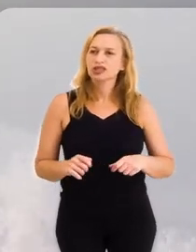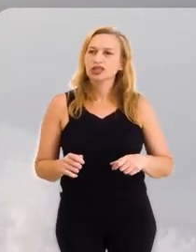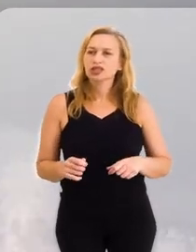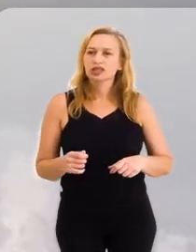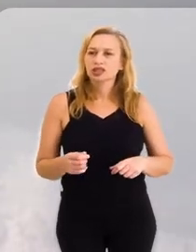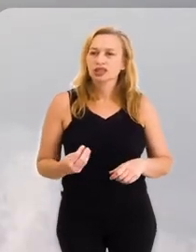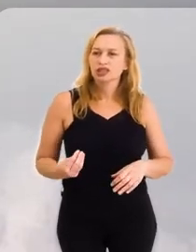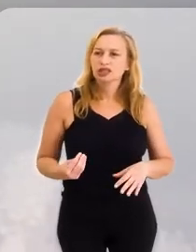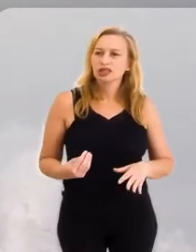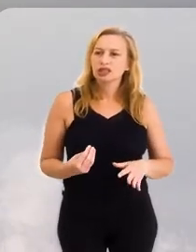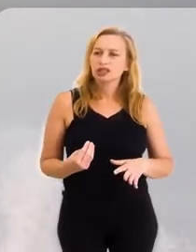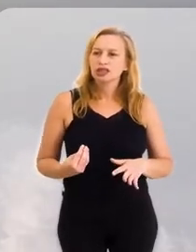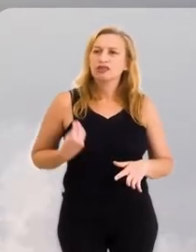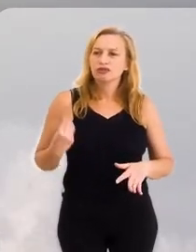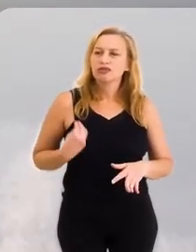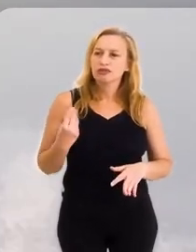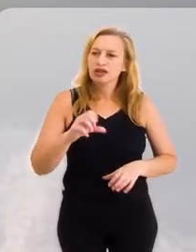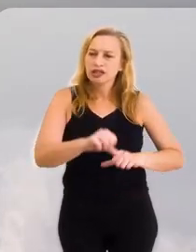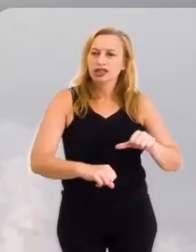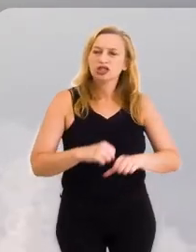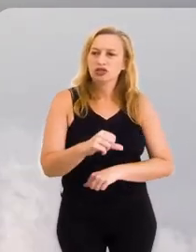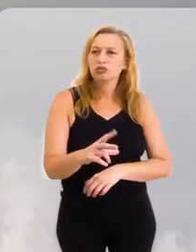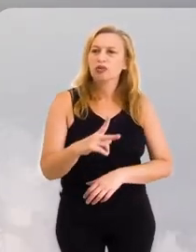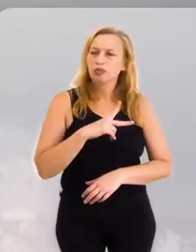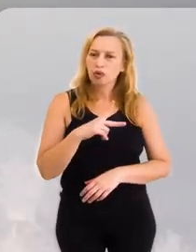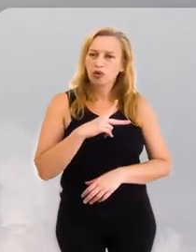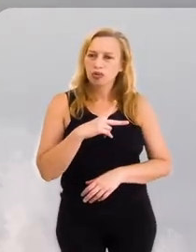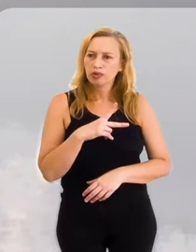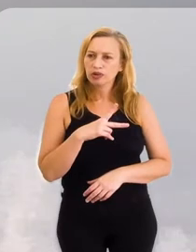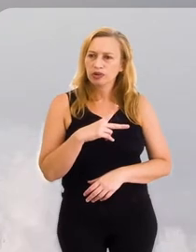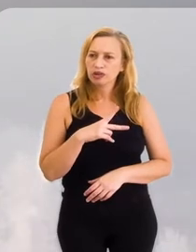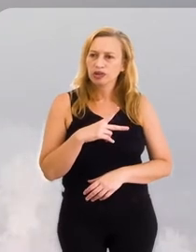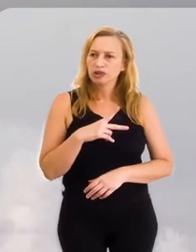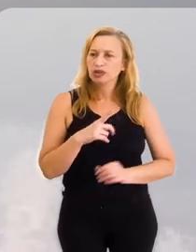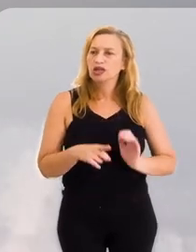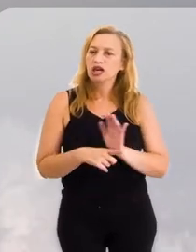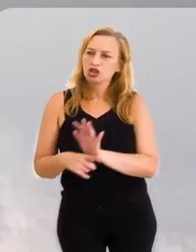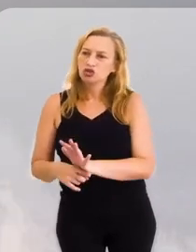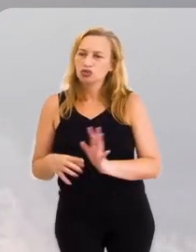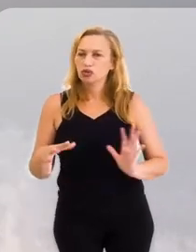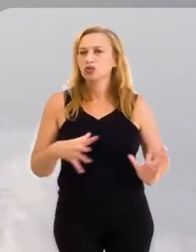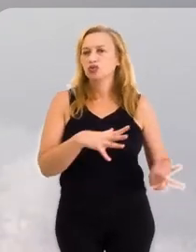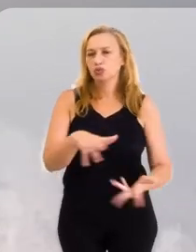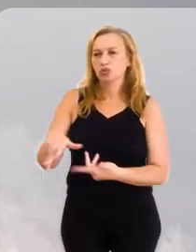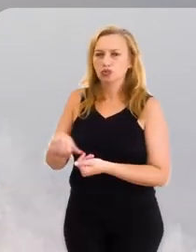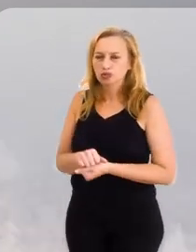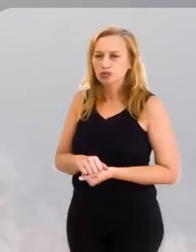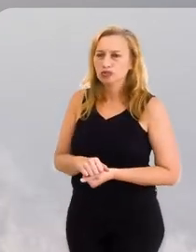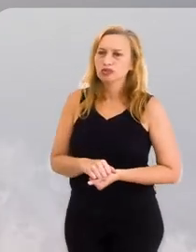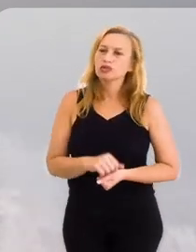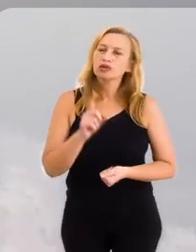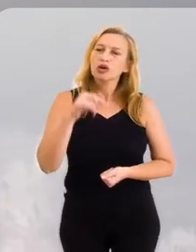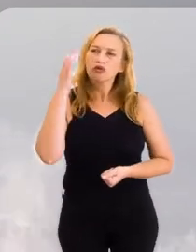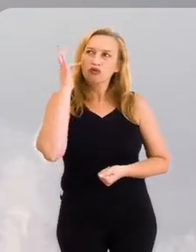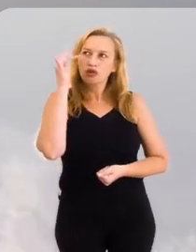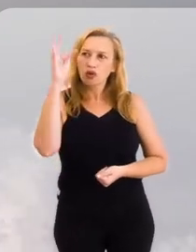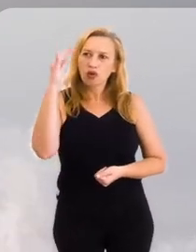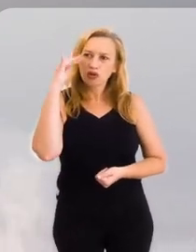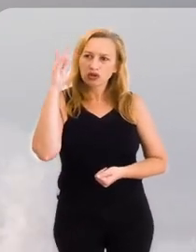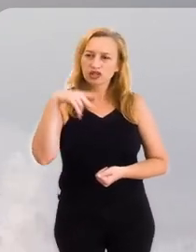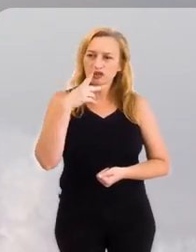capacidade de encarar as situações como elas são e transformar em si próprio de tal maneira que se interfiram no mundo eles são